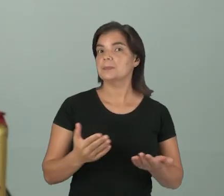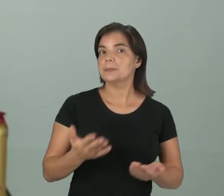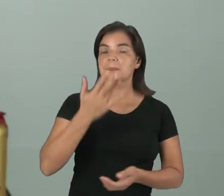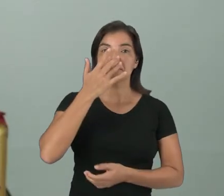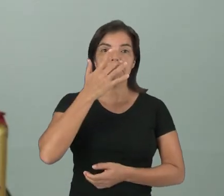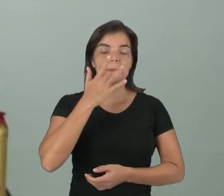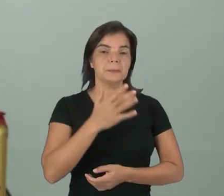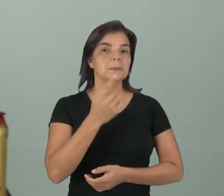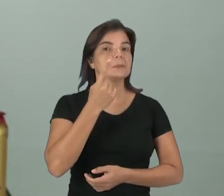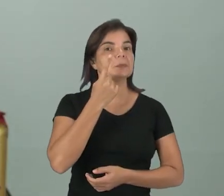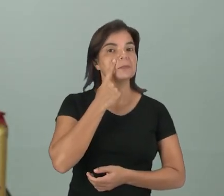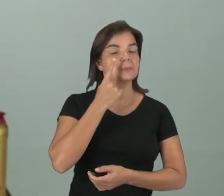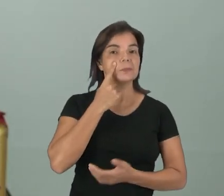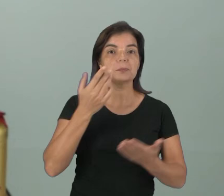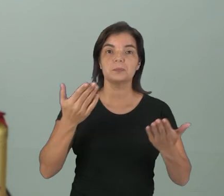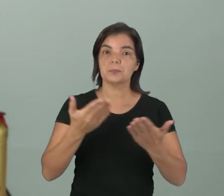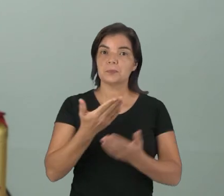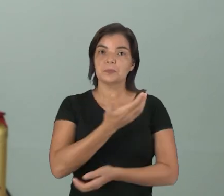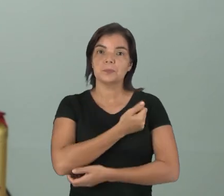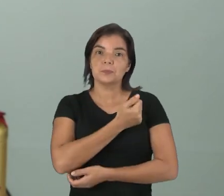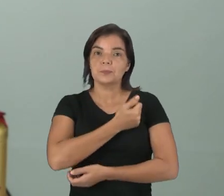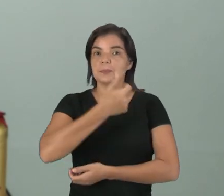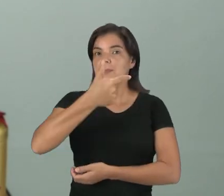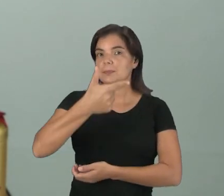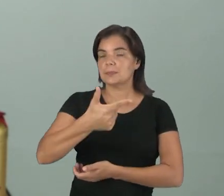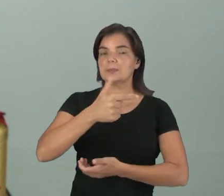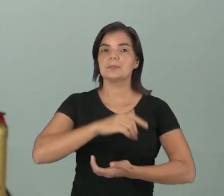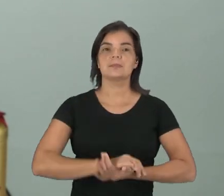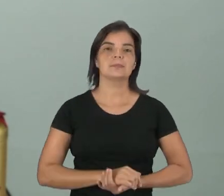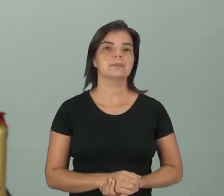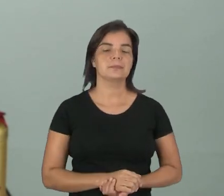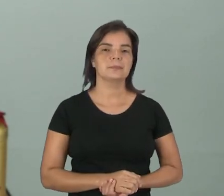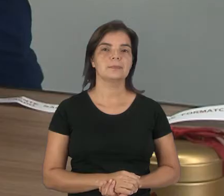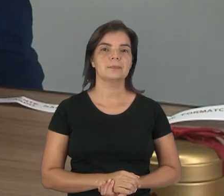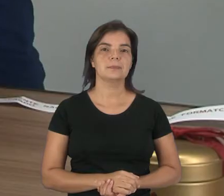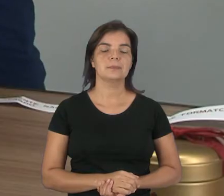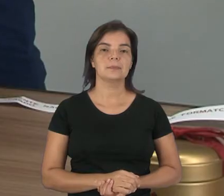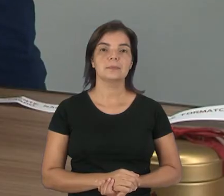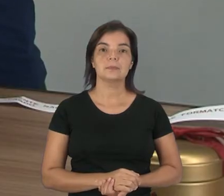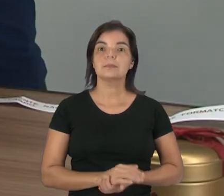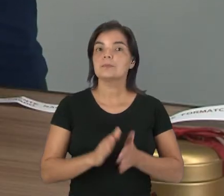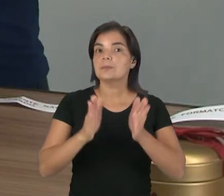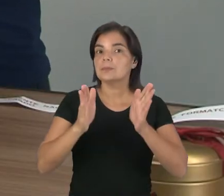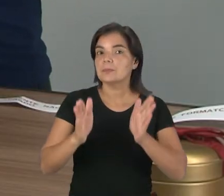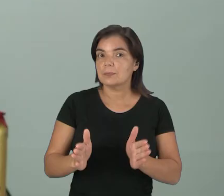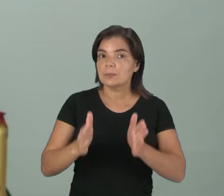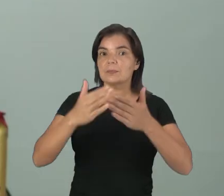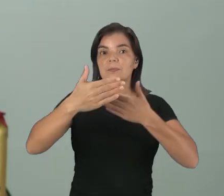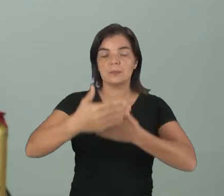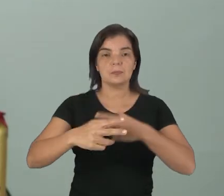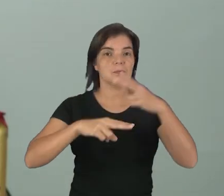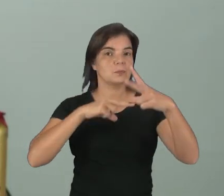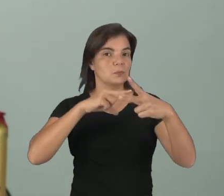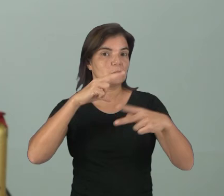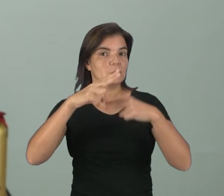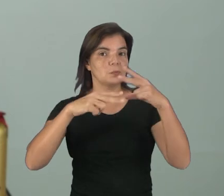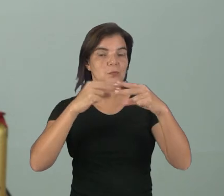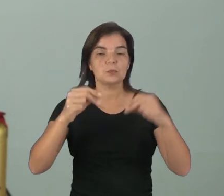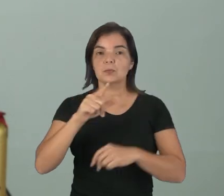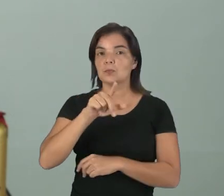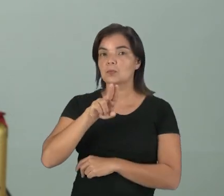Então, crianças, vamos ver agora o enigma de número 2. Bom, a caixa do presente de